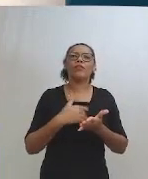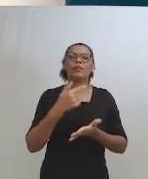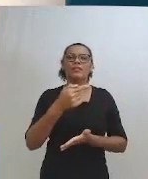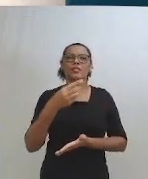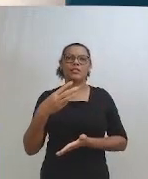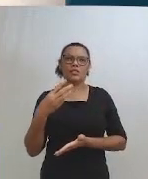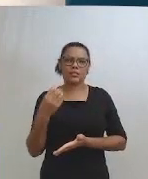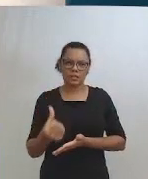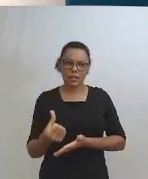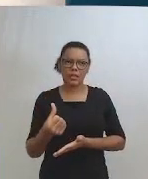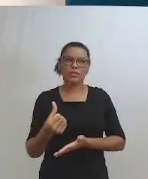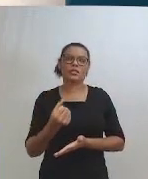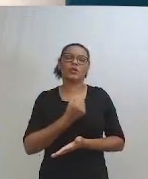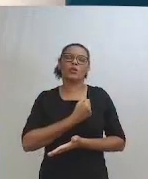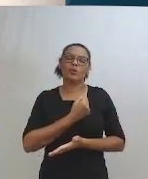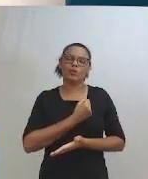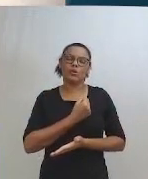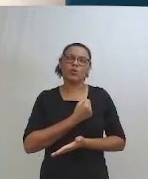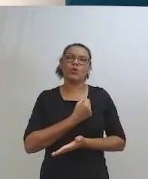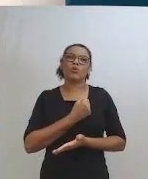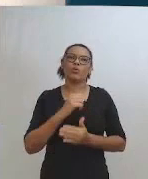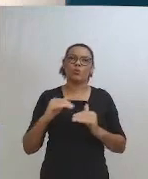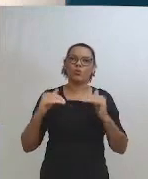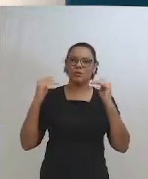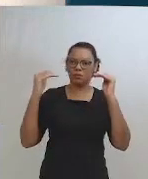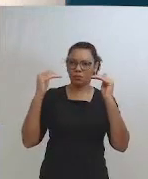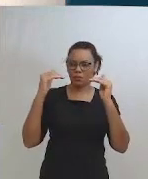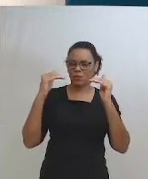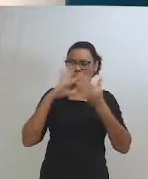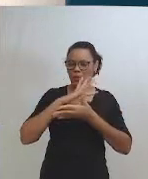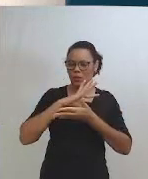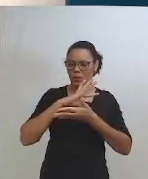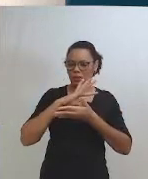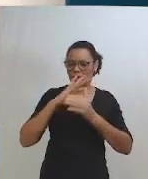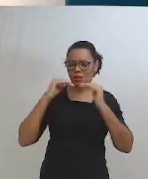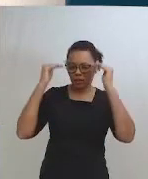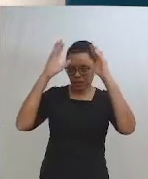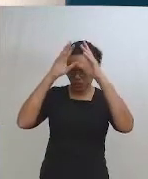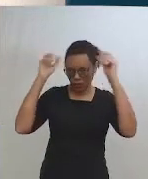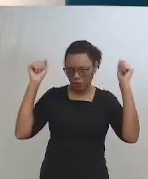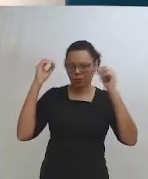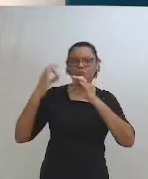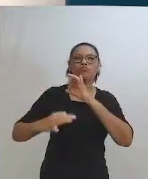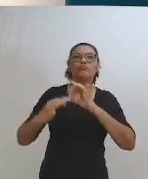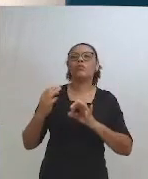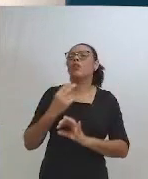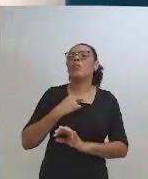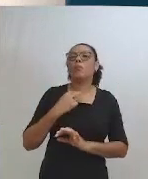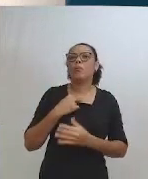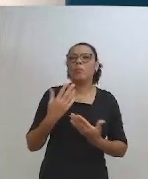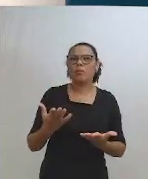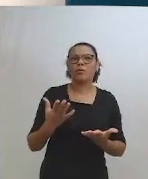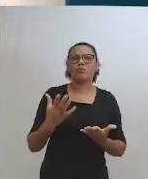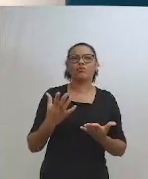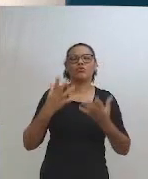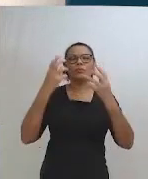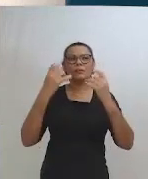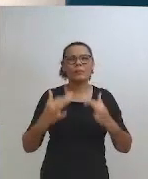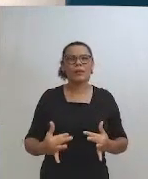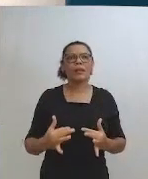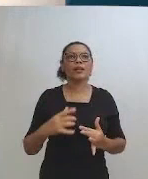do Superior Tribunal de Justiça, declara que não é possível afirmar se o áudio